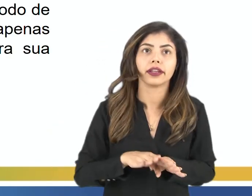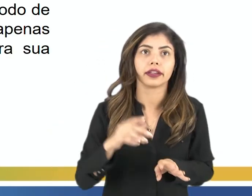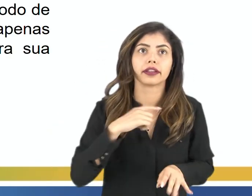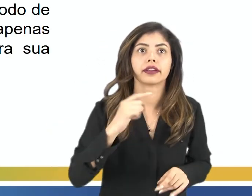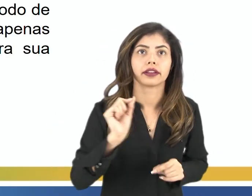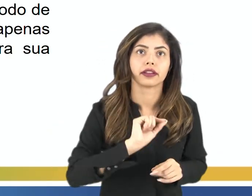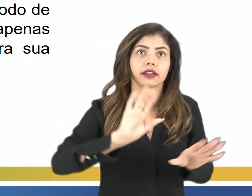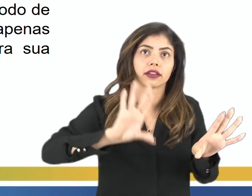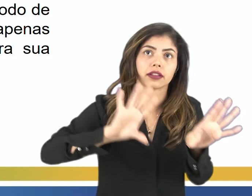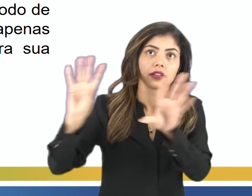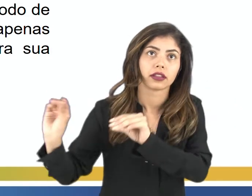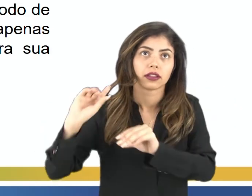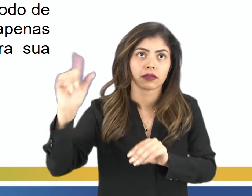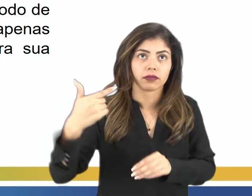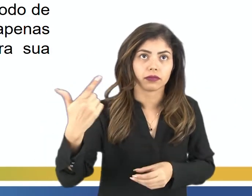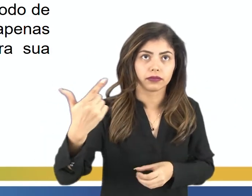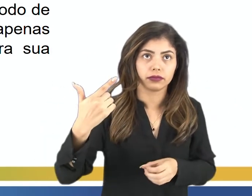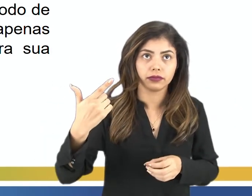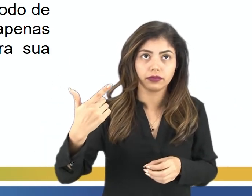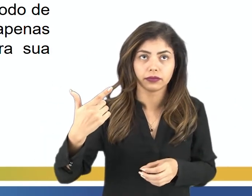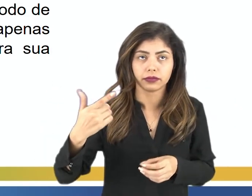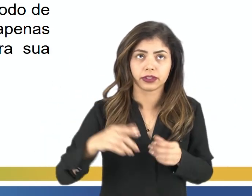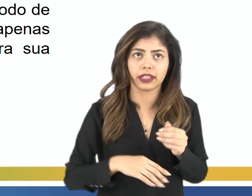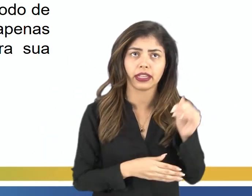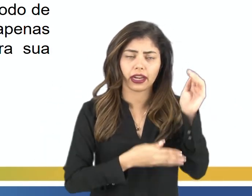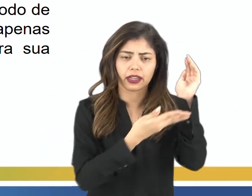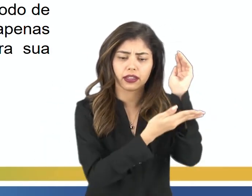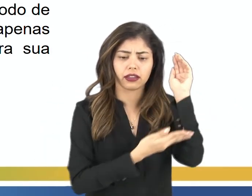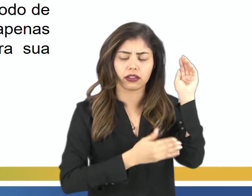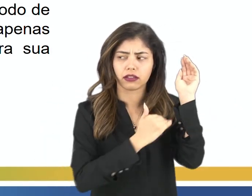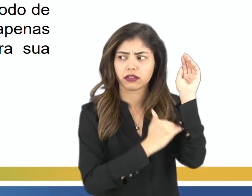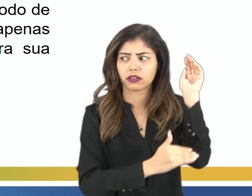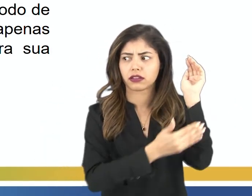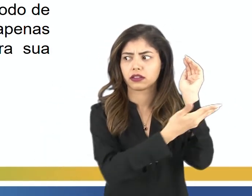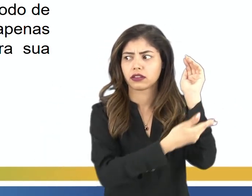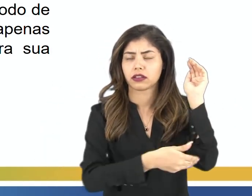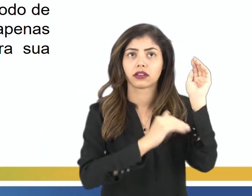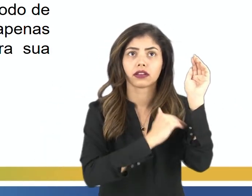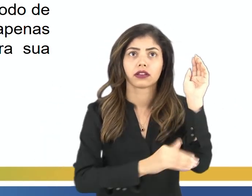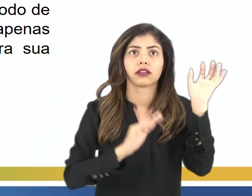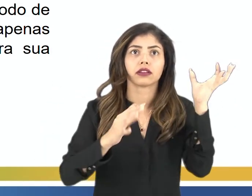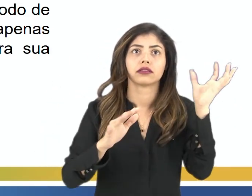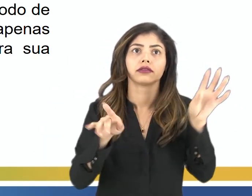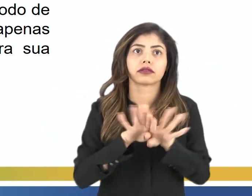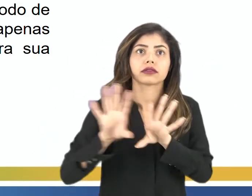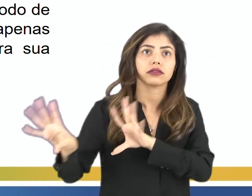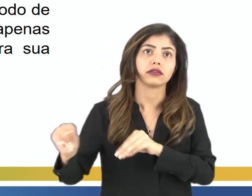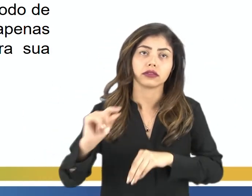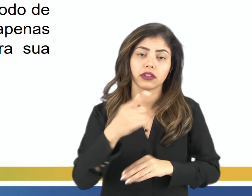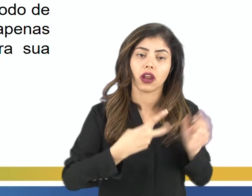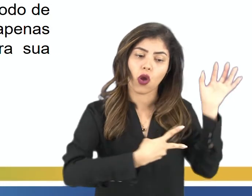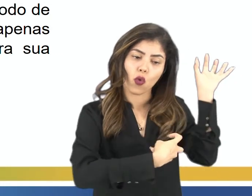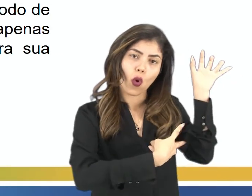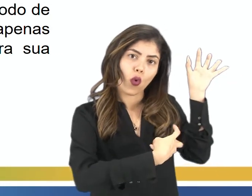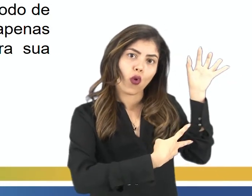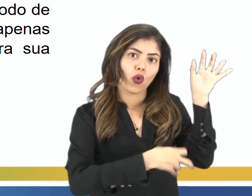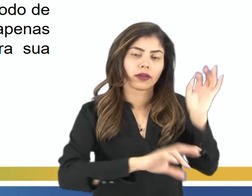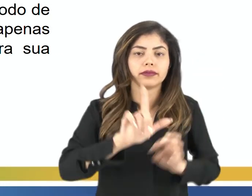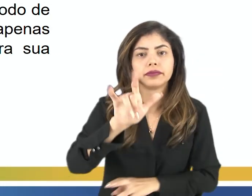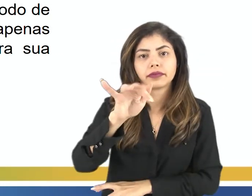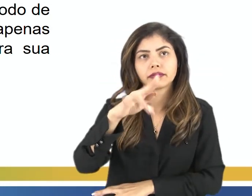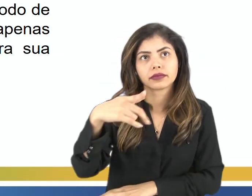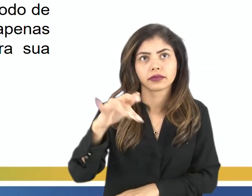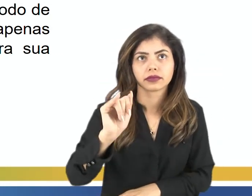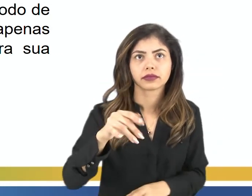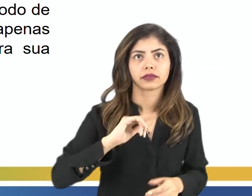além disso, nós temos seringueiros, né, que são também povos da floresta, que ele vive da extração do látex, da seringueira, que são